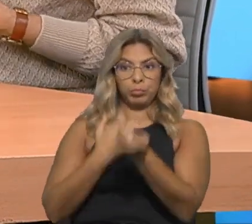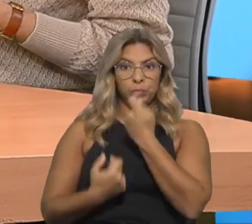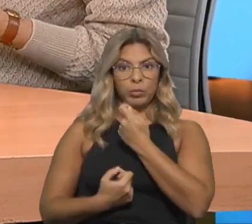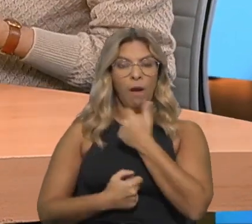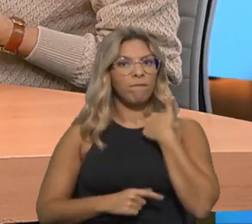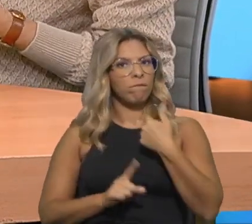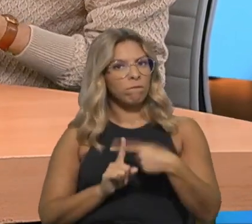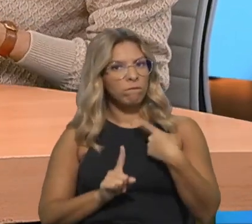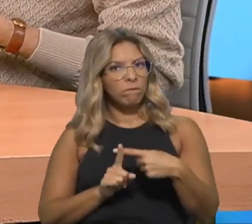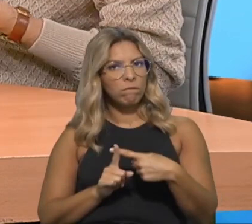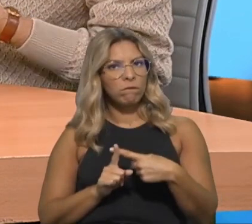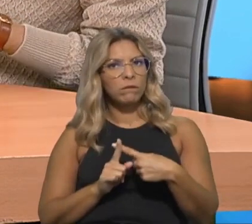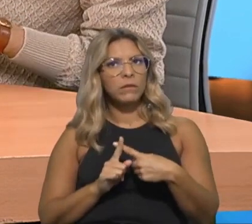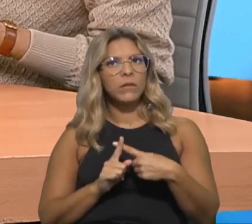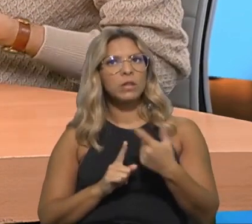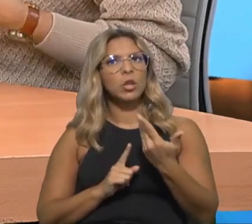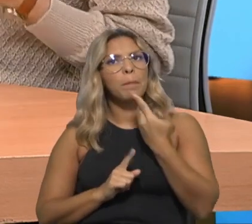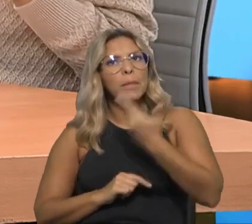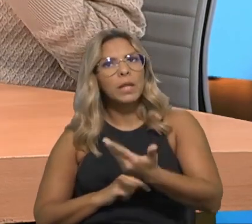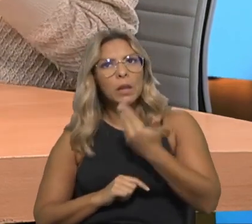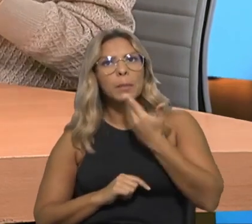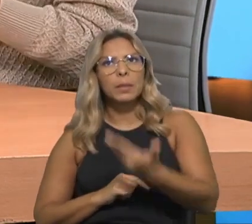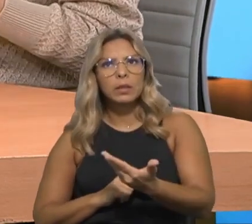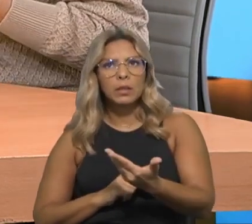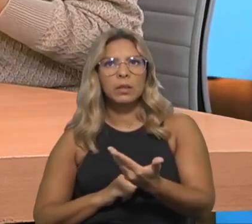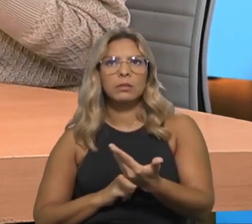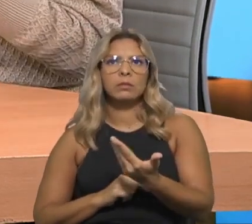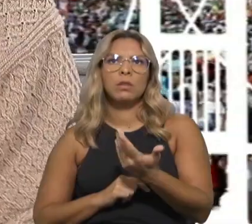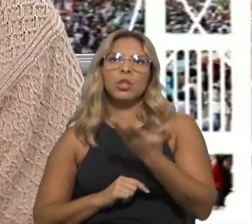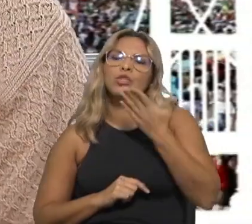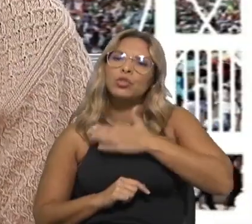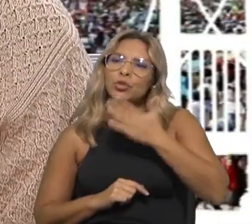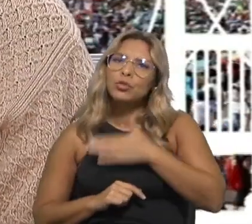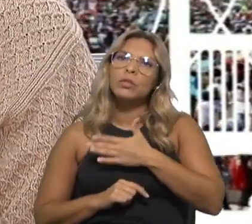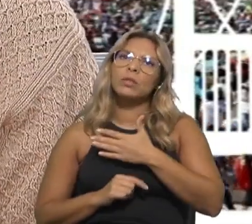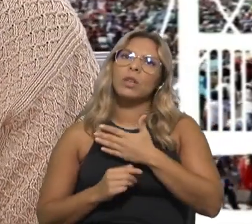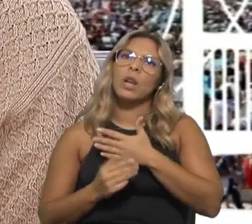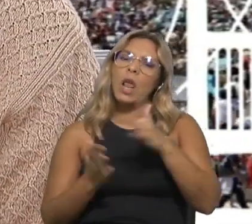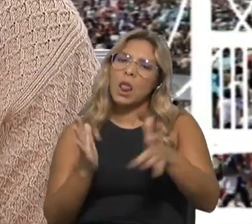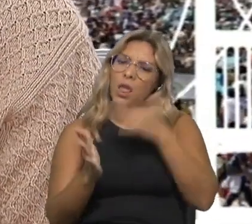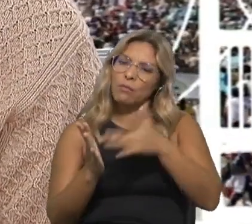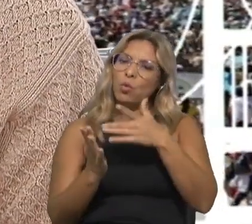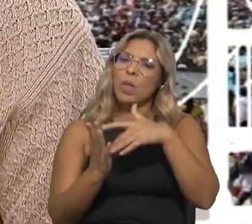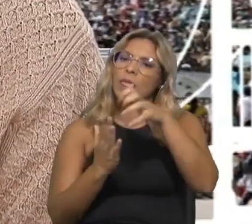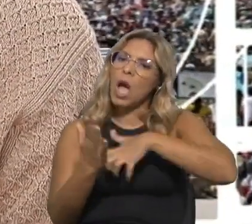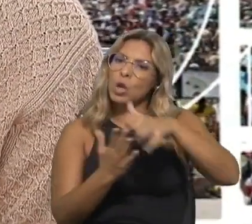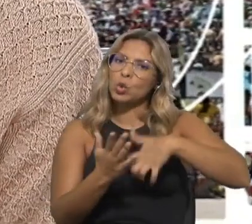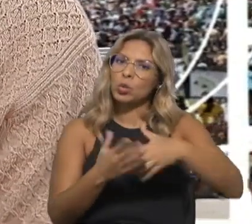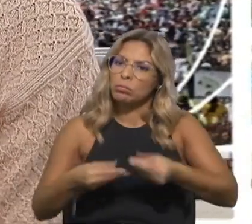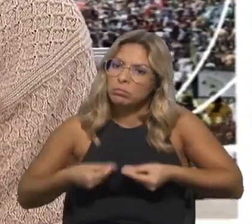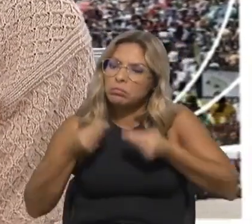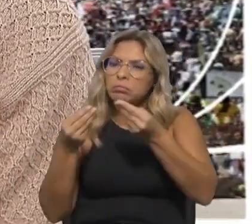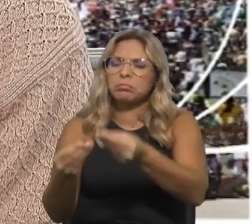e começaram a surgir pedidos de que cedesse a coleção completa dos textos achei